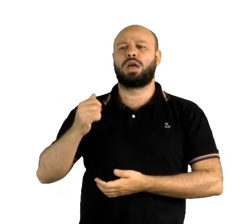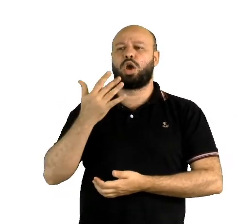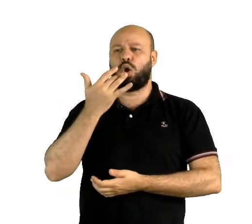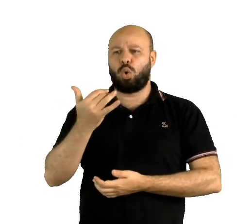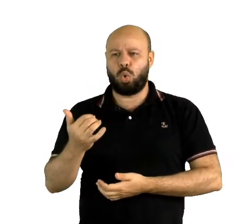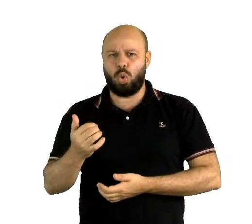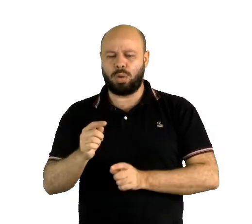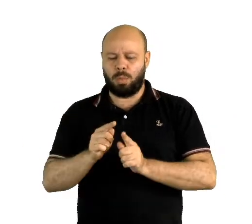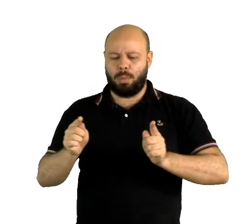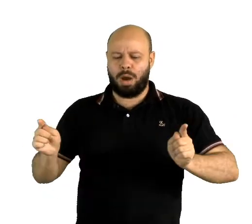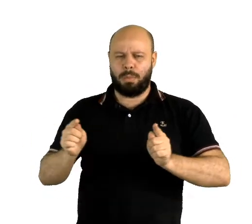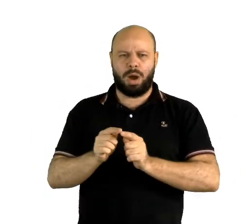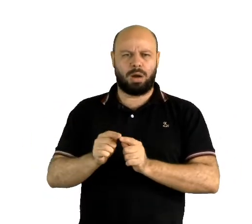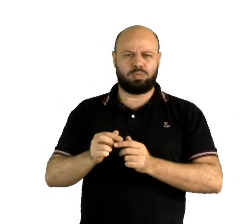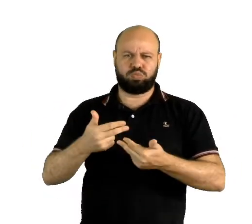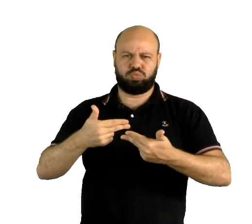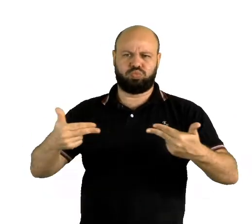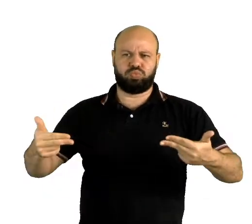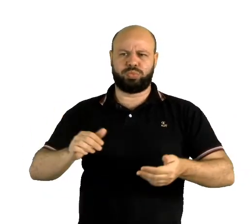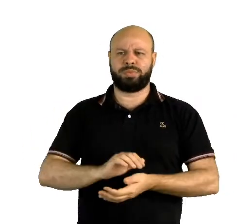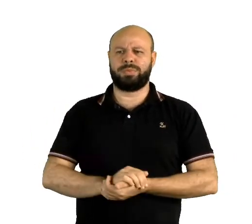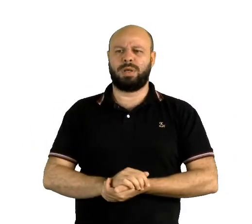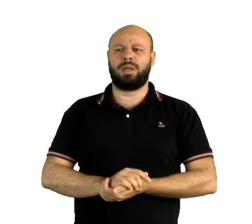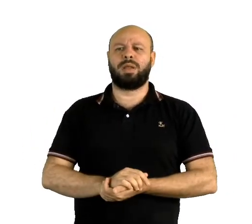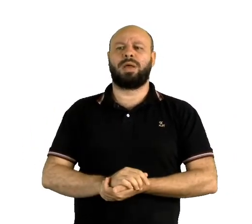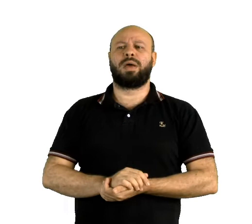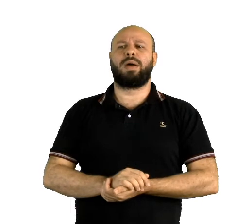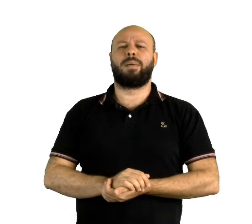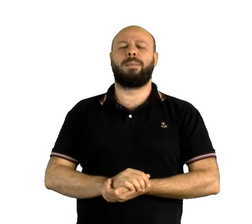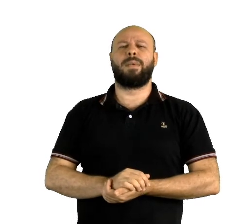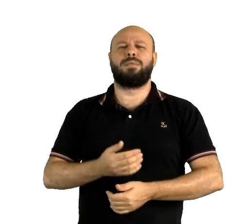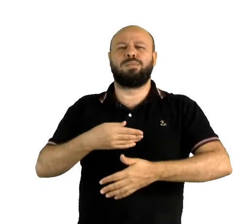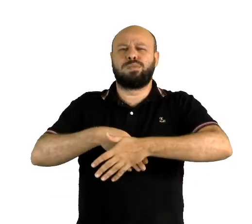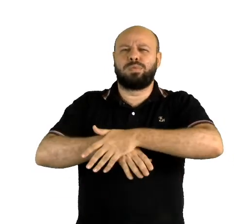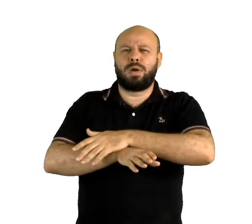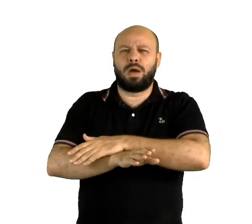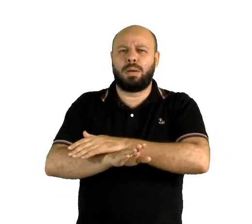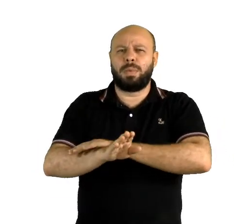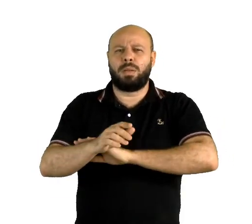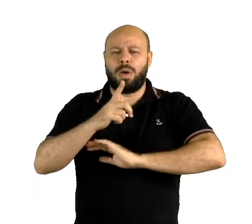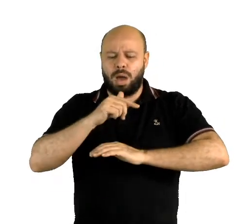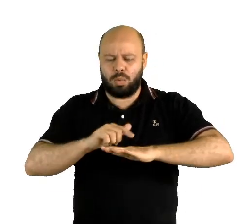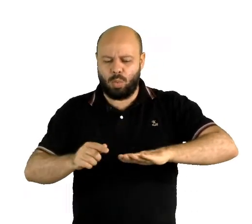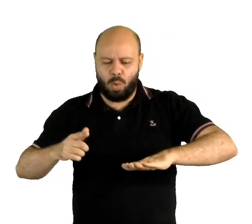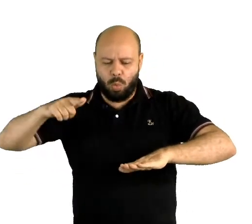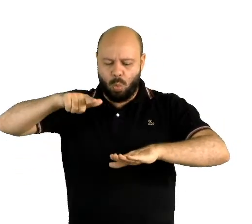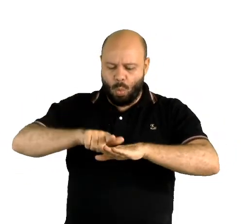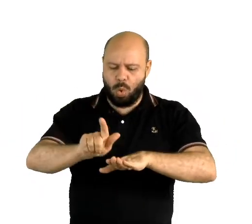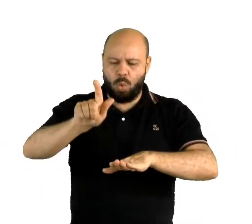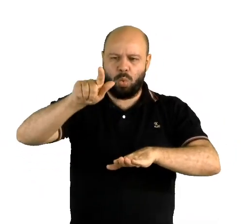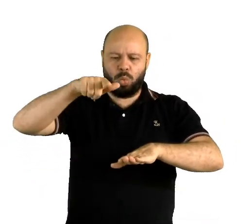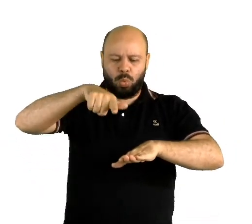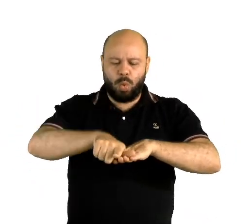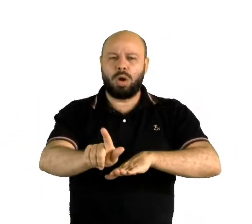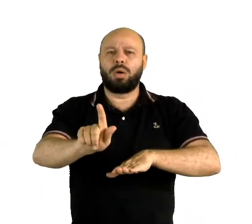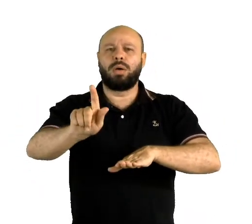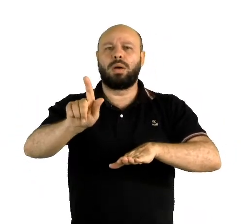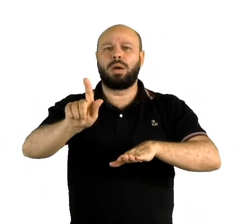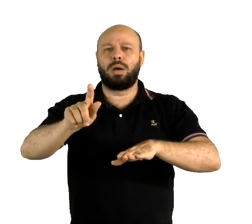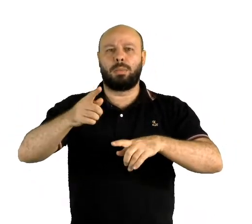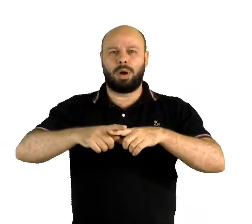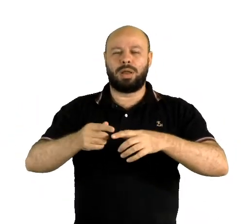tamanhos variados. Têm o hábito de fazer voos rasantes sobre a água. Será que fazem isso para